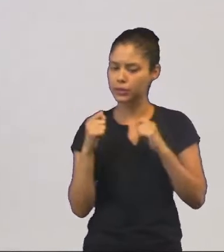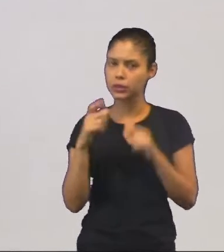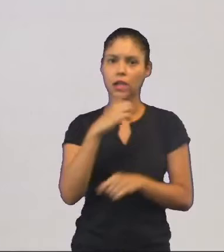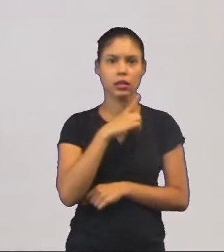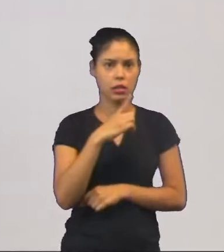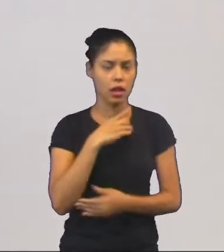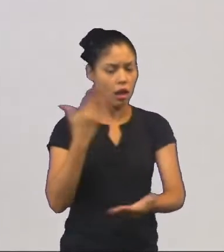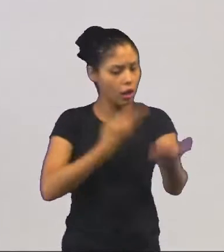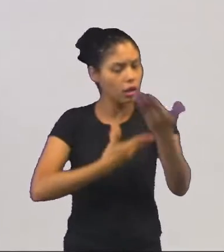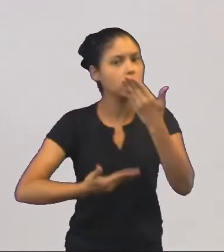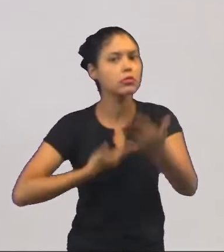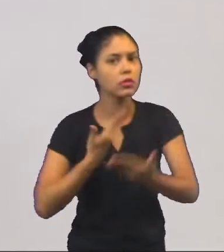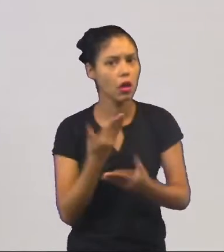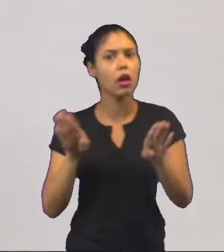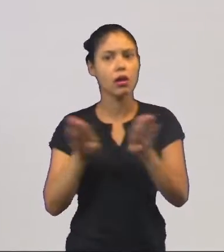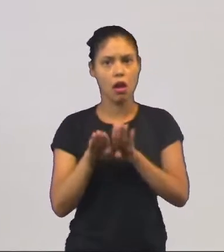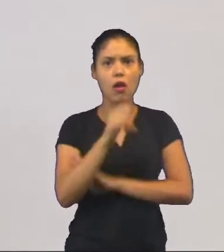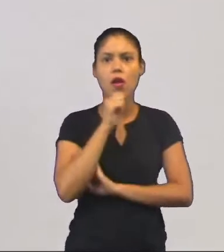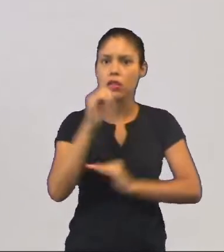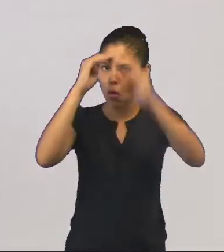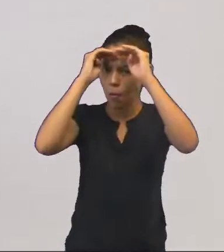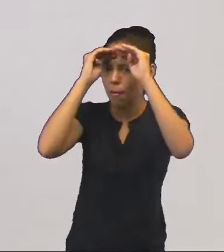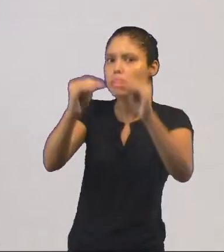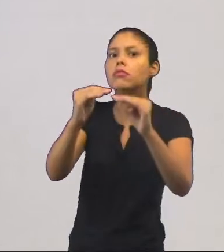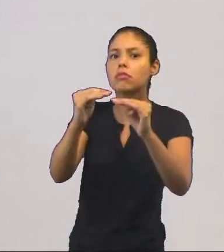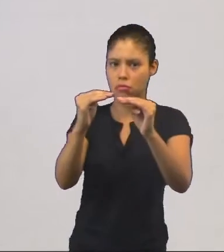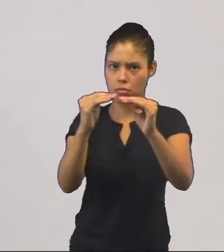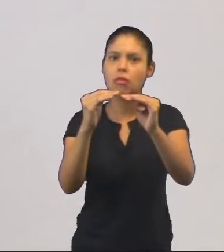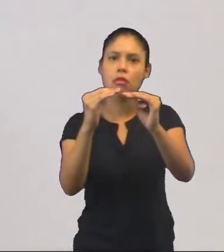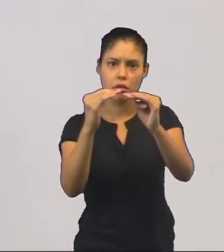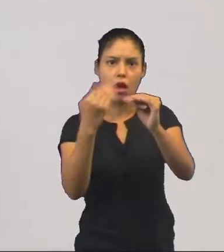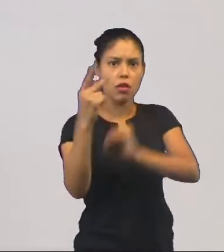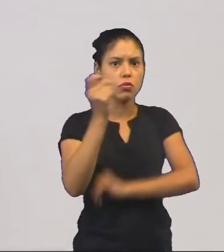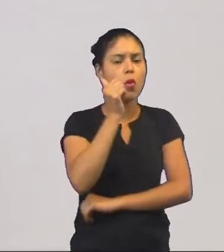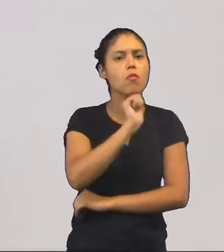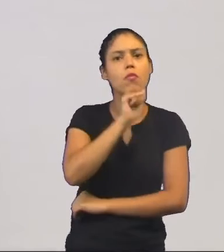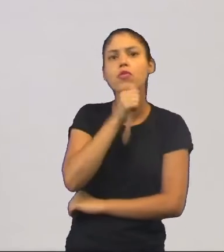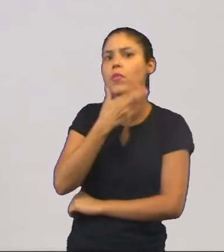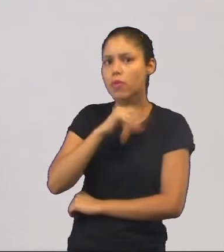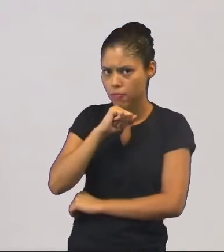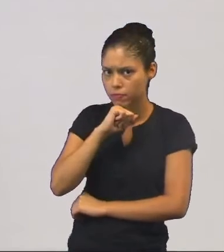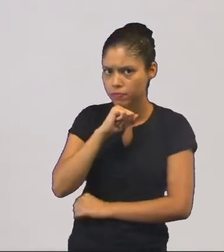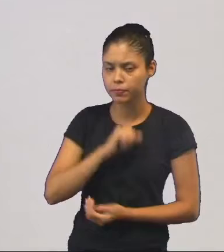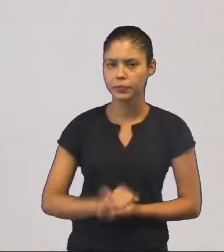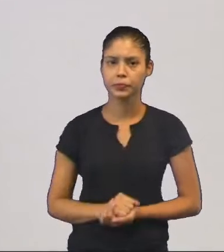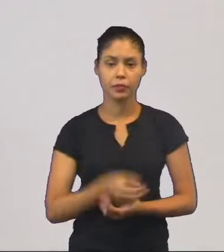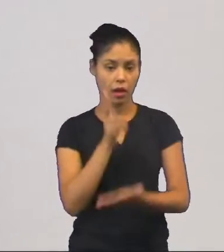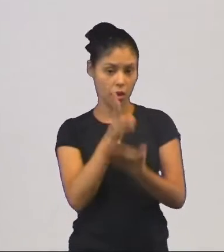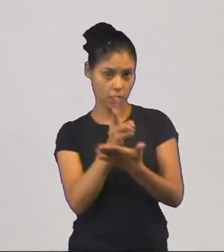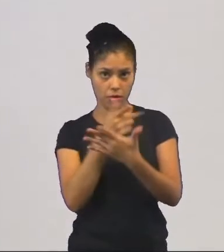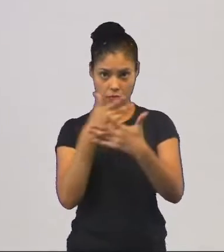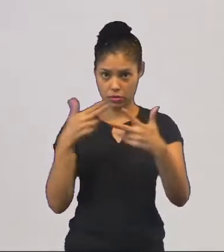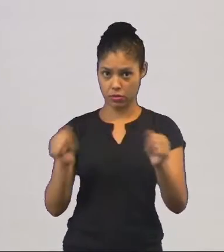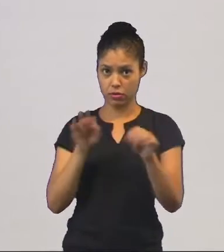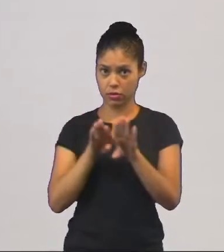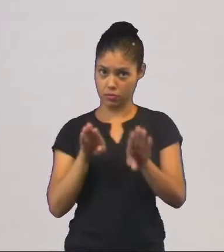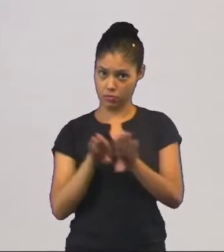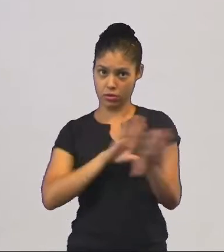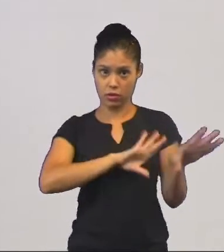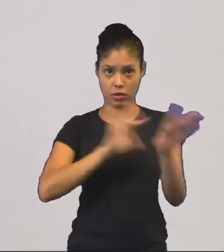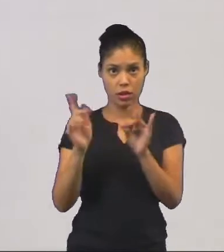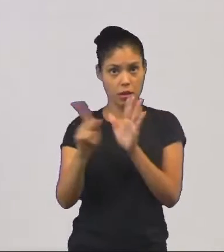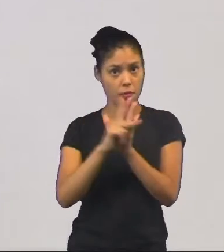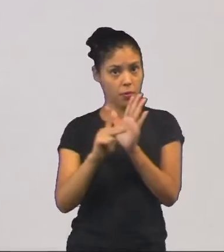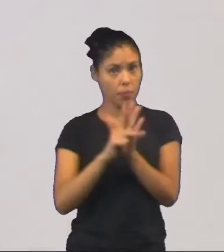a sua relação é uma relação de obediência em relação aos seus pais. A mesma coisa também se dá